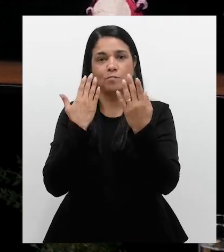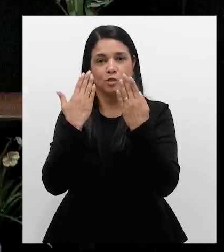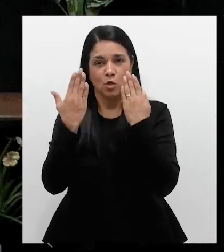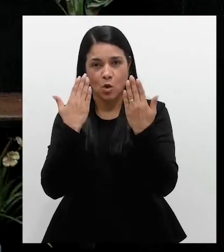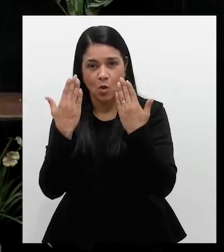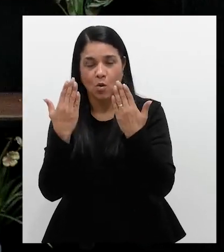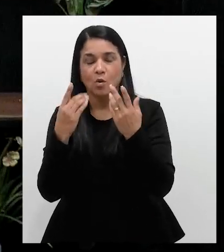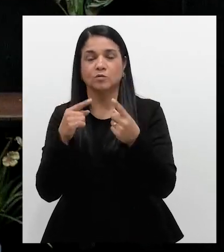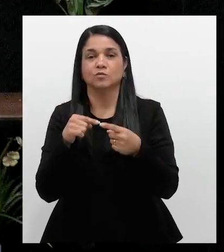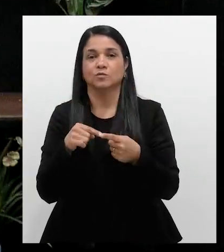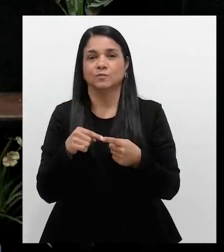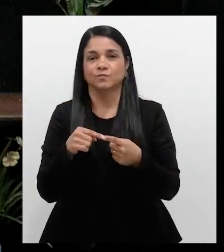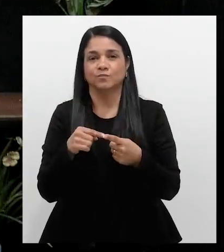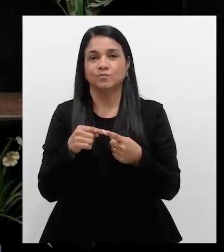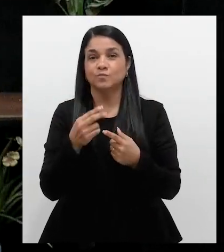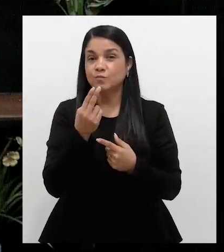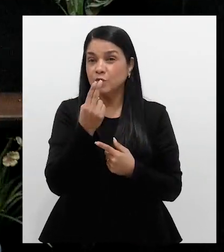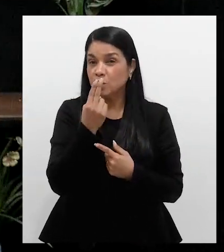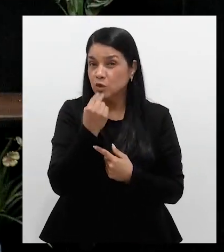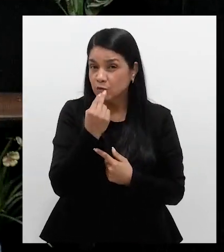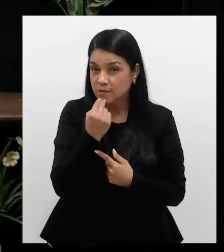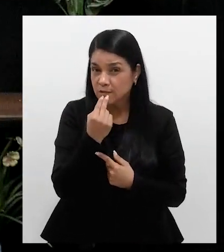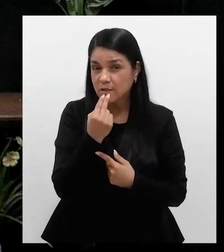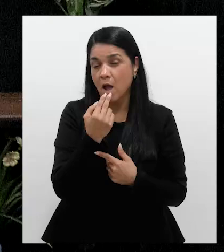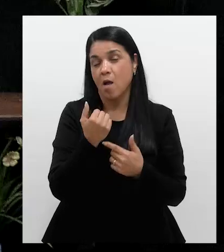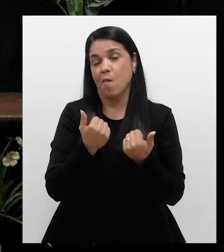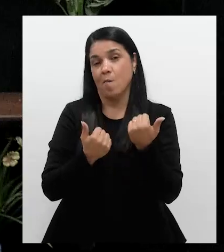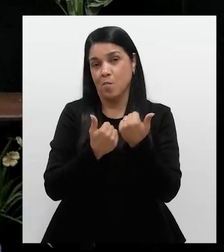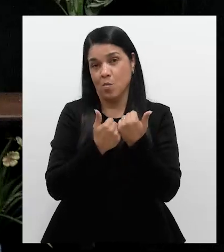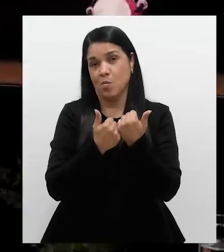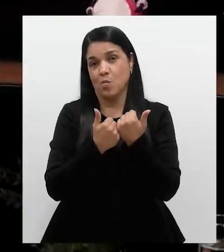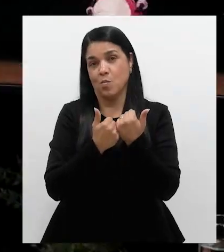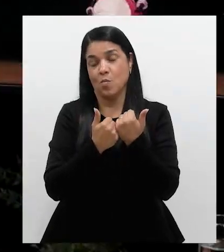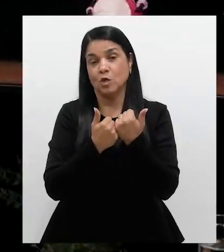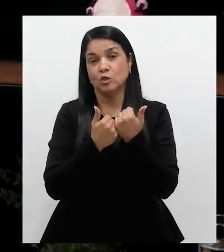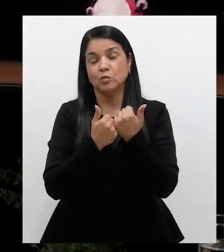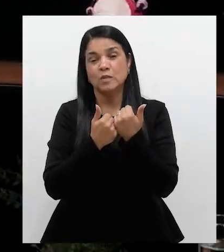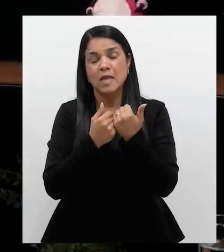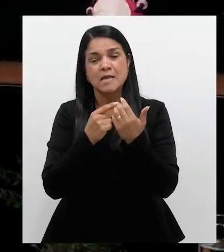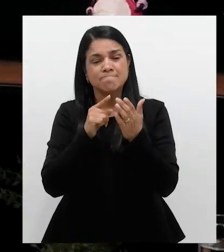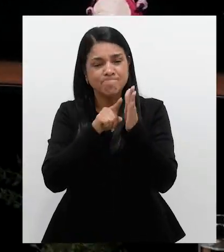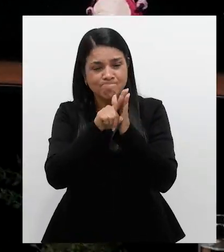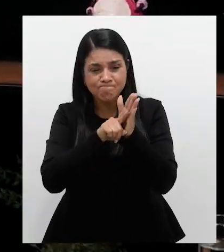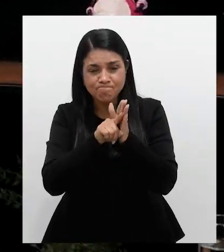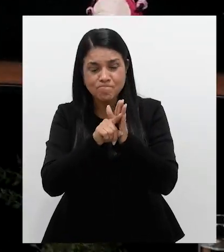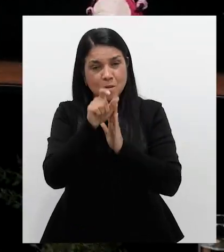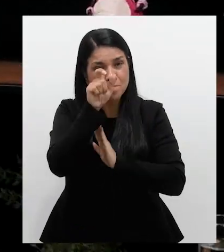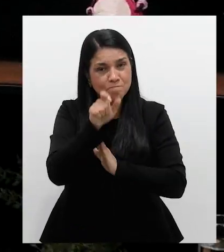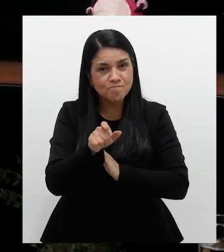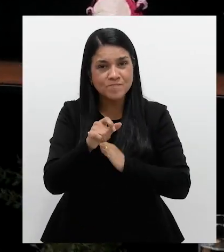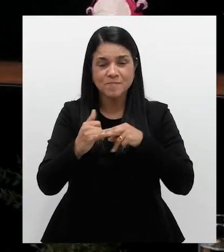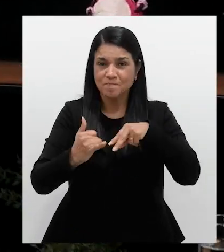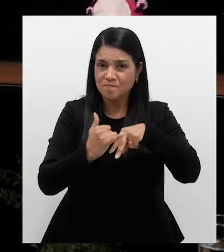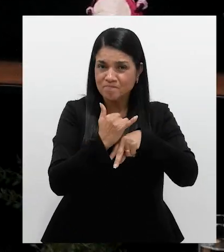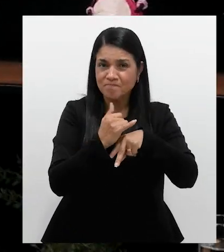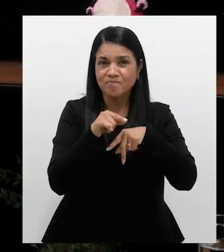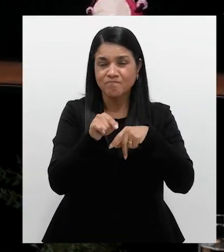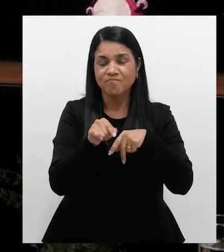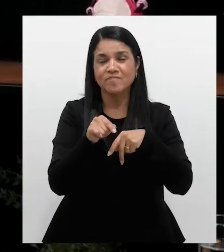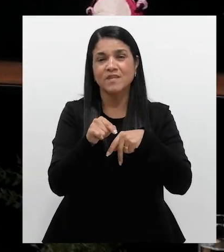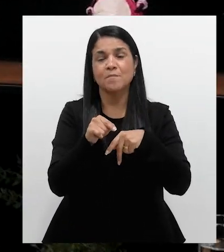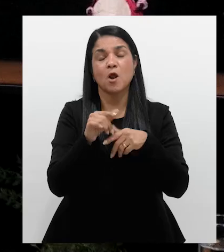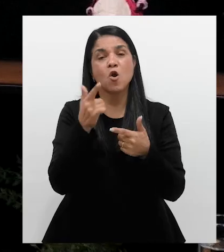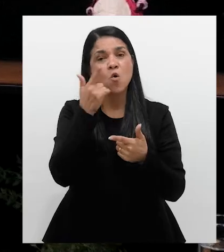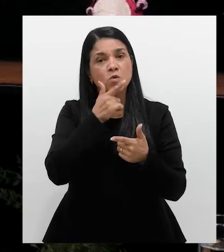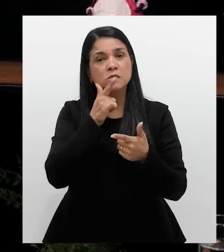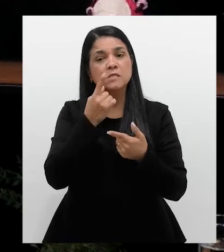psicológico, nutricional, inclusive, ou seja, um estudo geral daquela paciente para poder reabilitá-la de uma